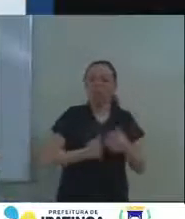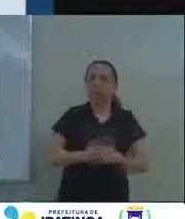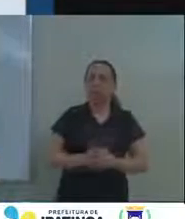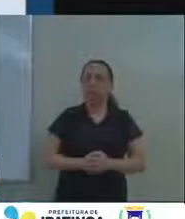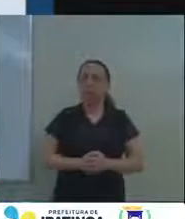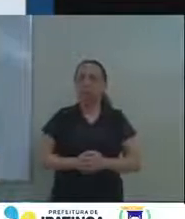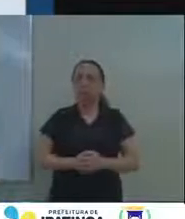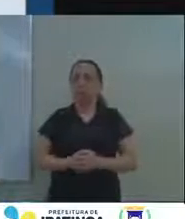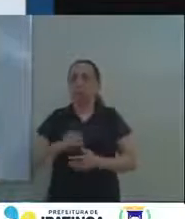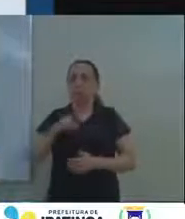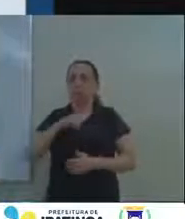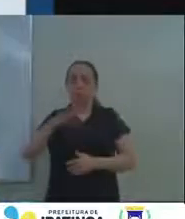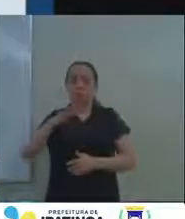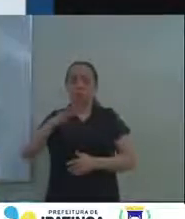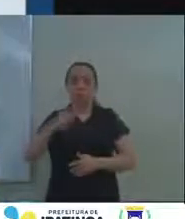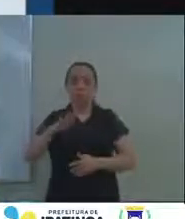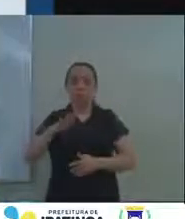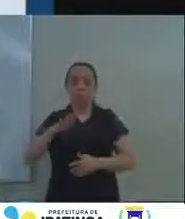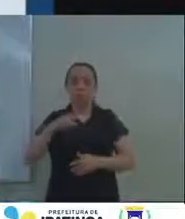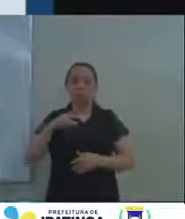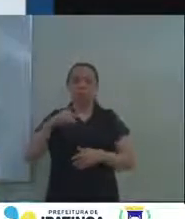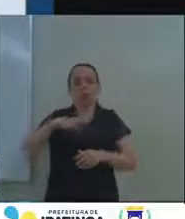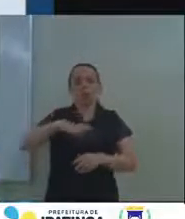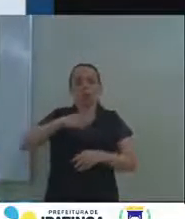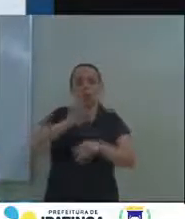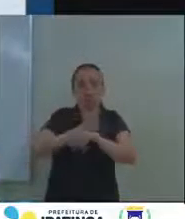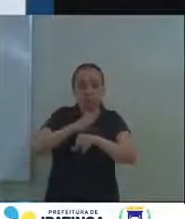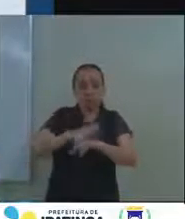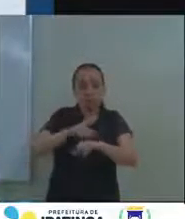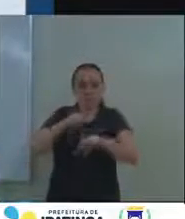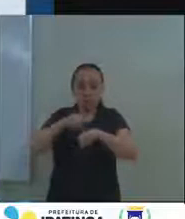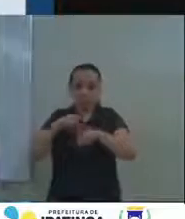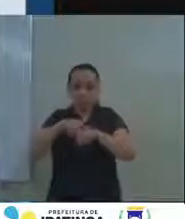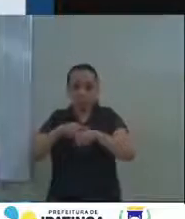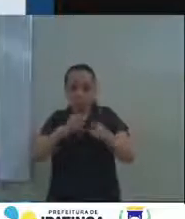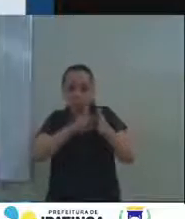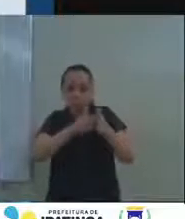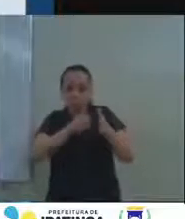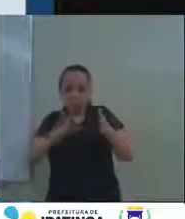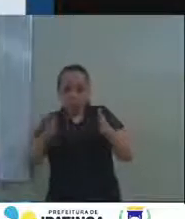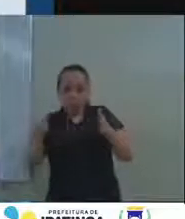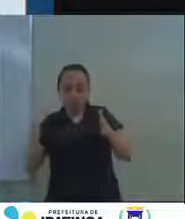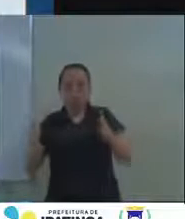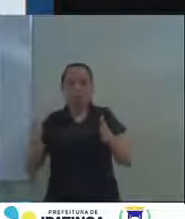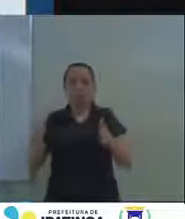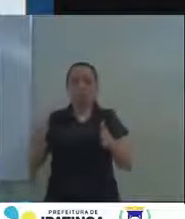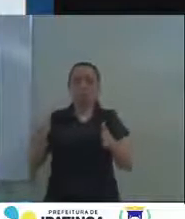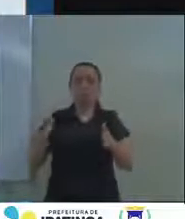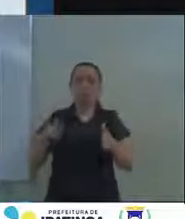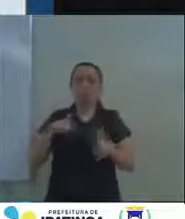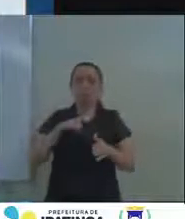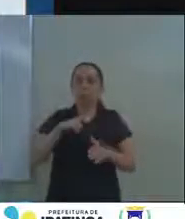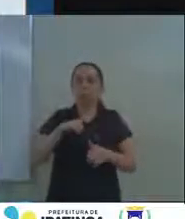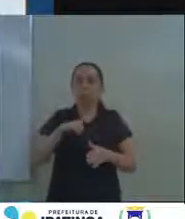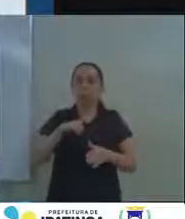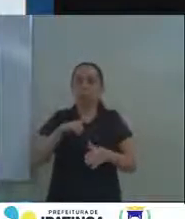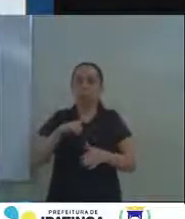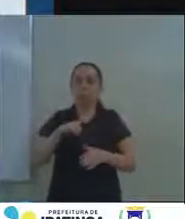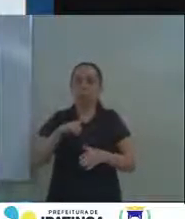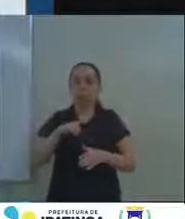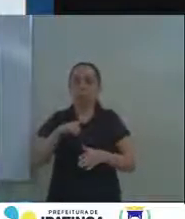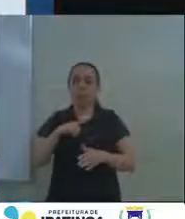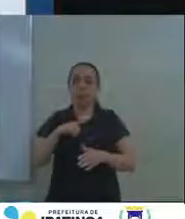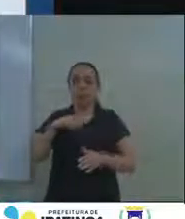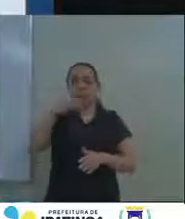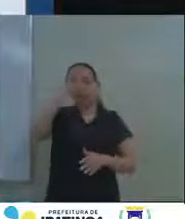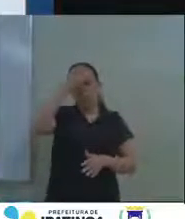Tempo de execução. Tempo de execução de exercício, ele varia de pessoa por pessoa. Tem